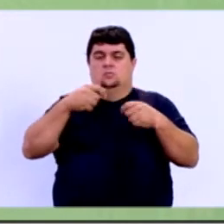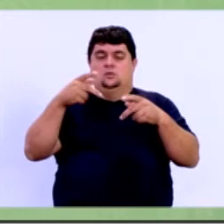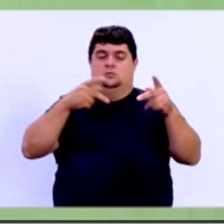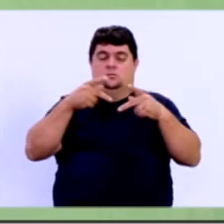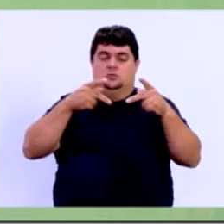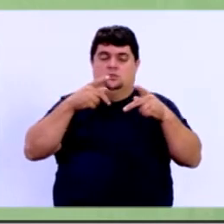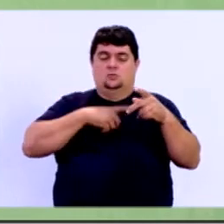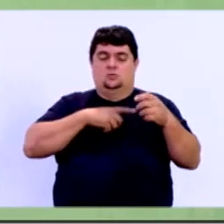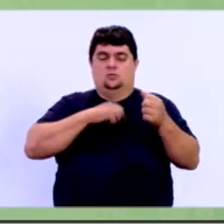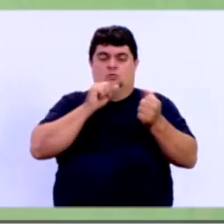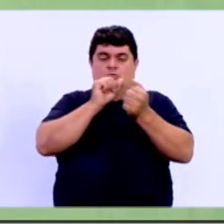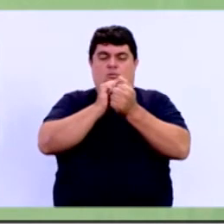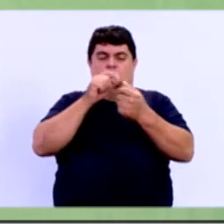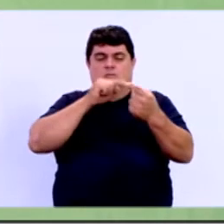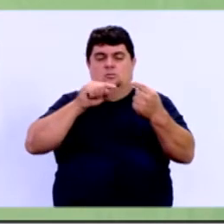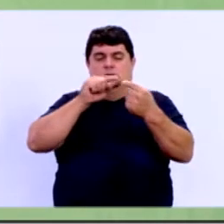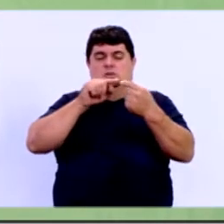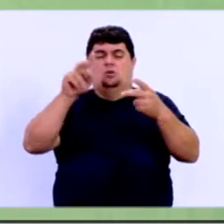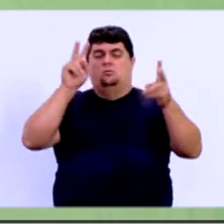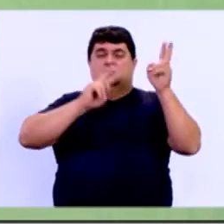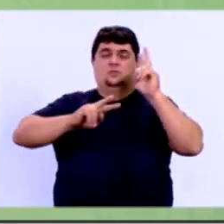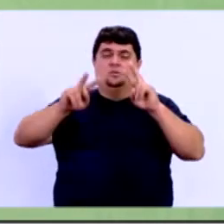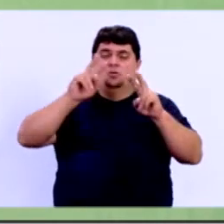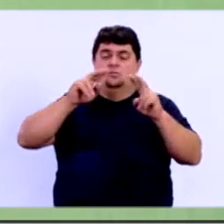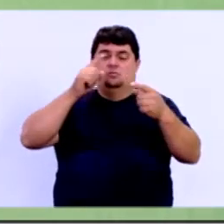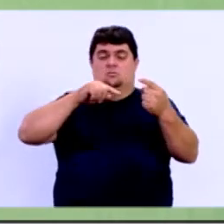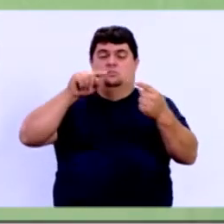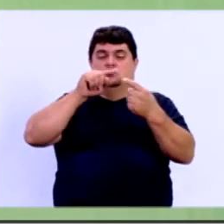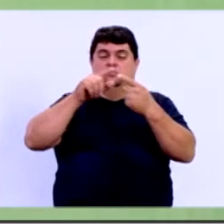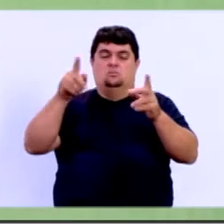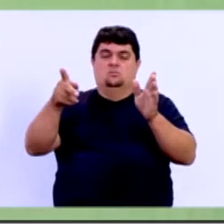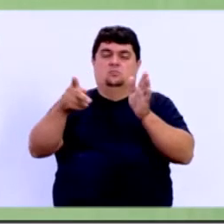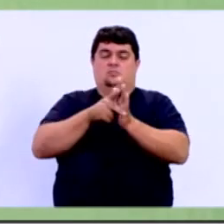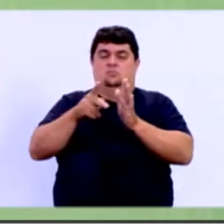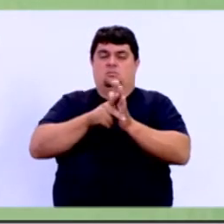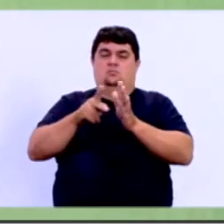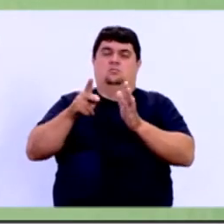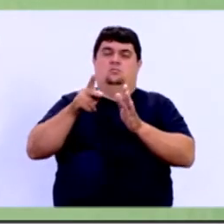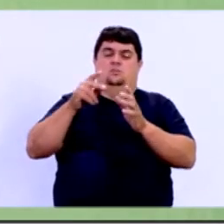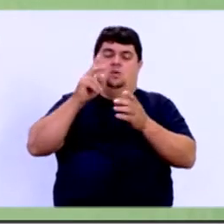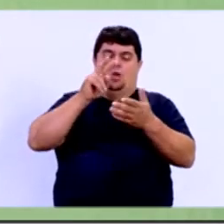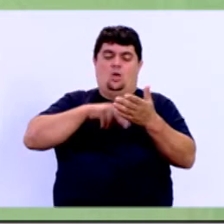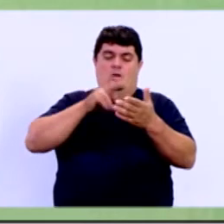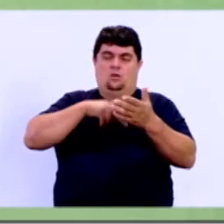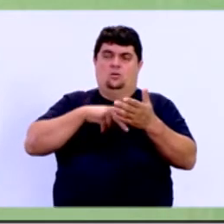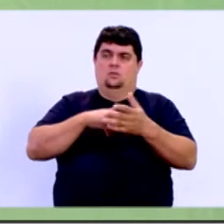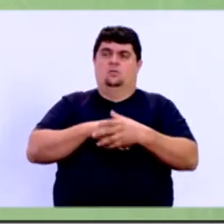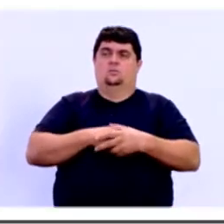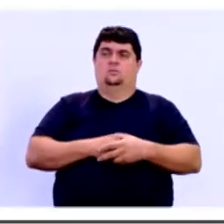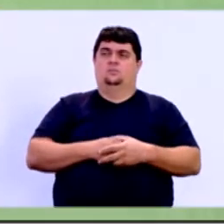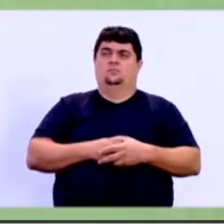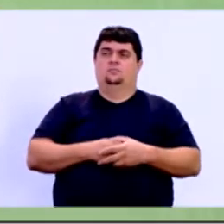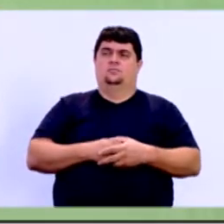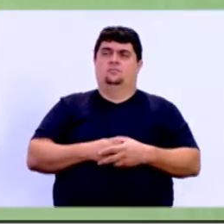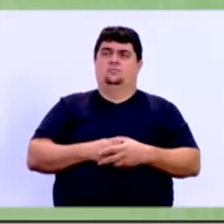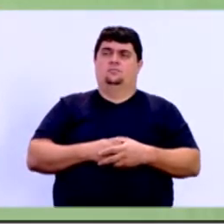alinhado à missão, à visão, aos objetivos, né, da empresa. Então, deem uma olhada nisso, pessoal.